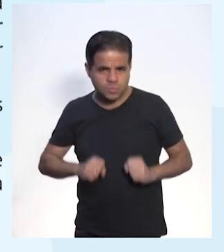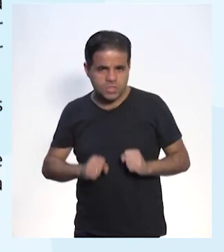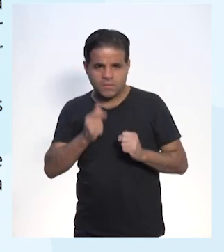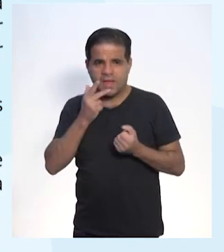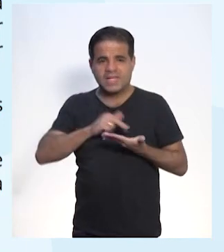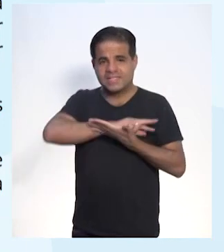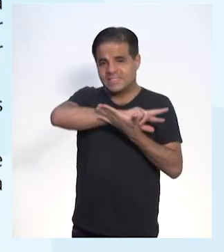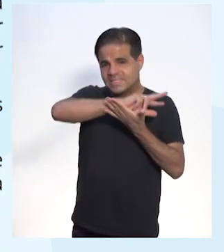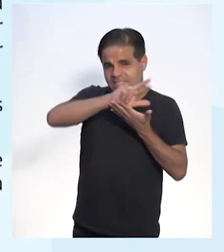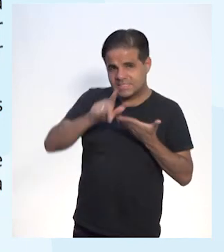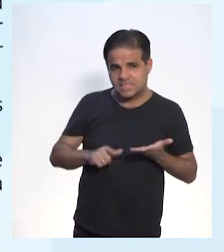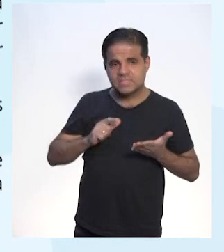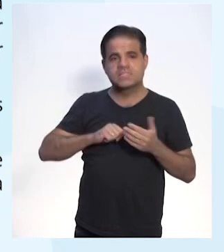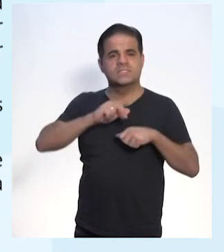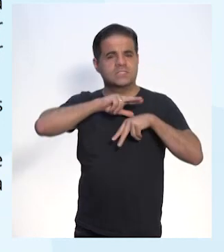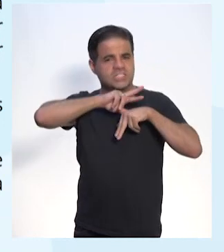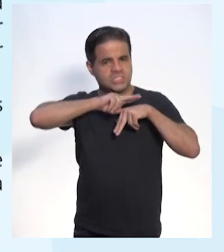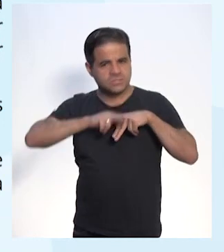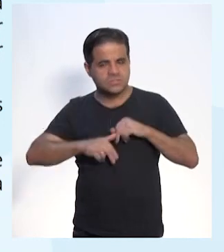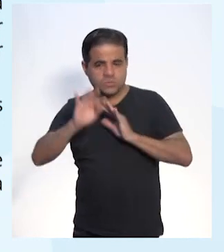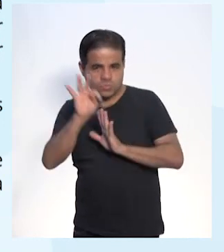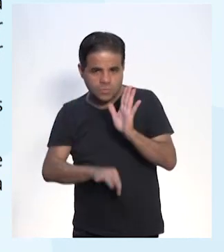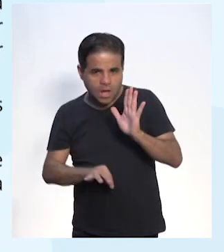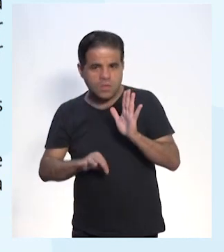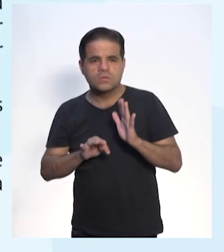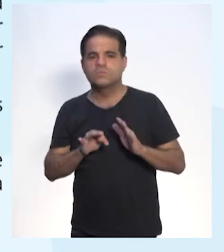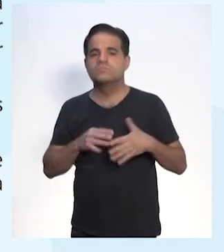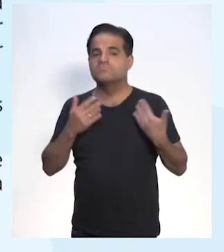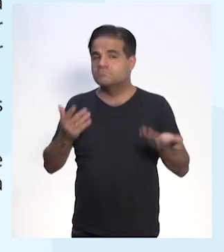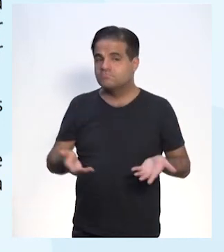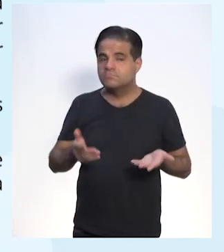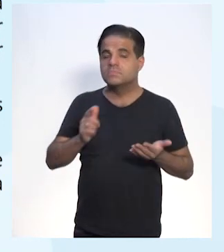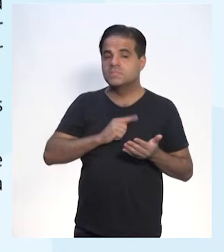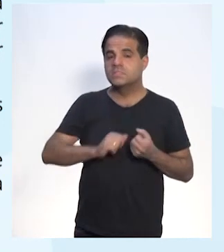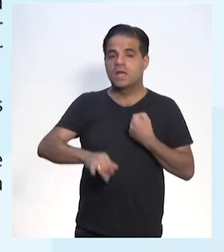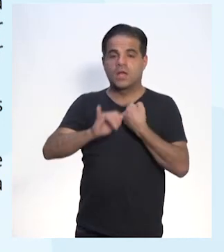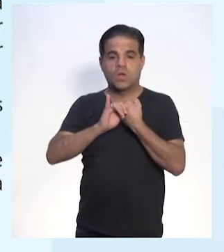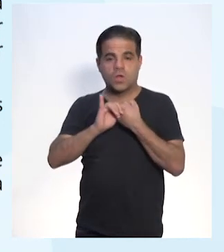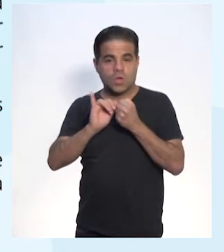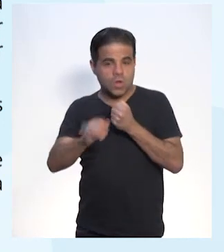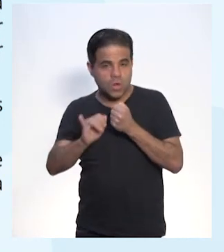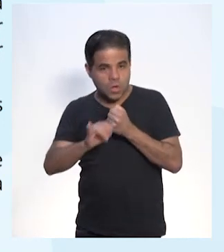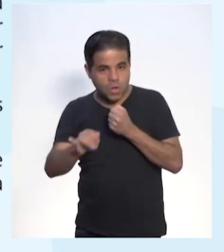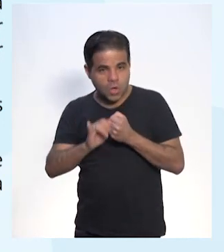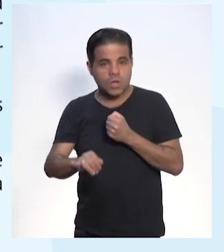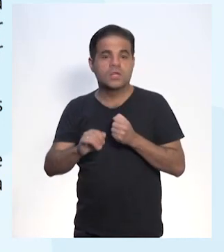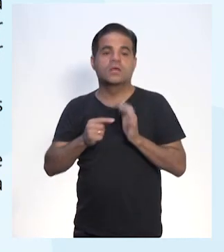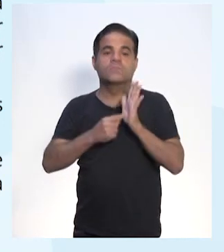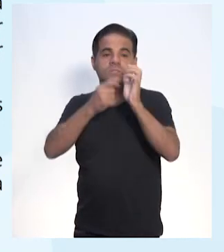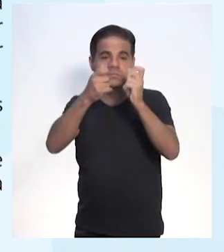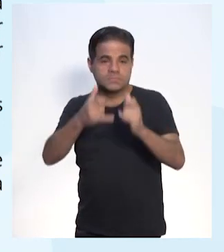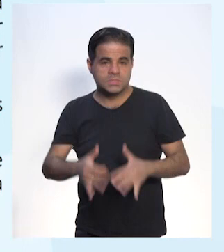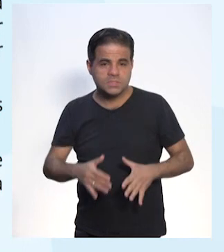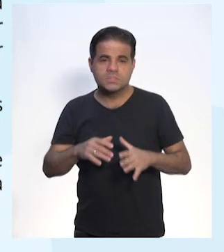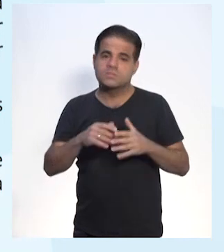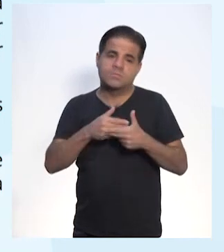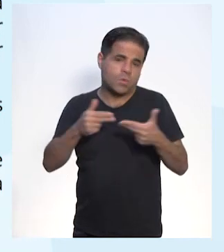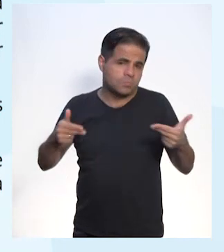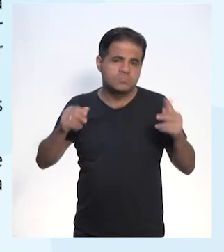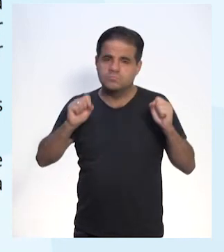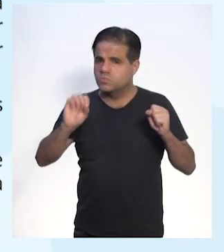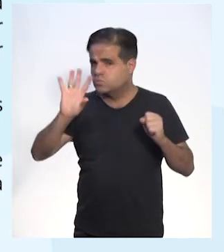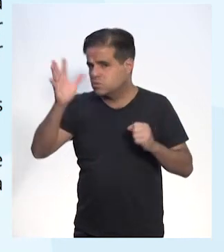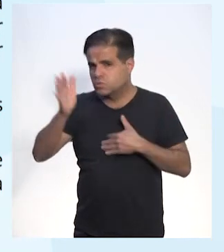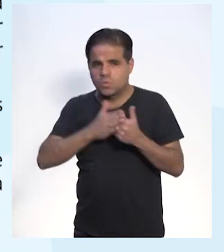seguinte, eu coloquei o texto 2 em seguida, mas eu acho que primeiro eu vou para as perguntas do texto 1, que está mais fresquinho na memória.